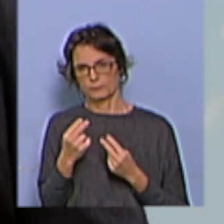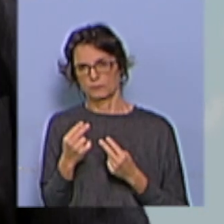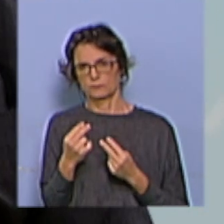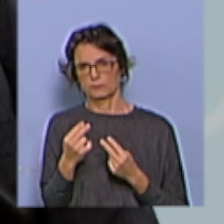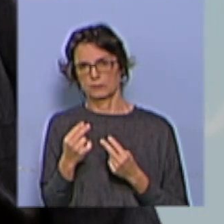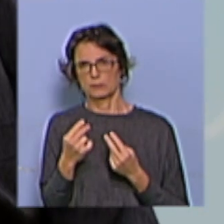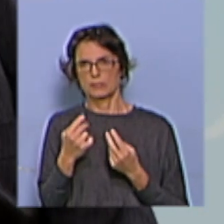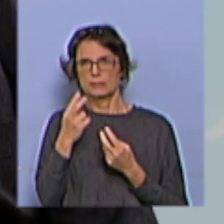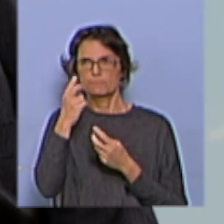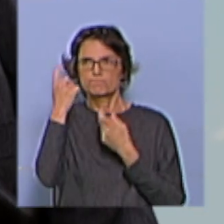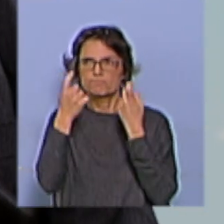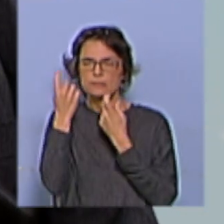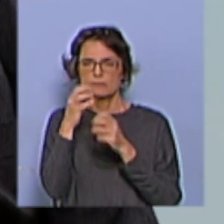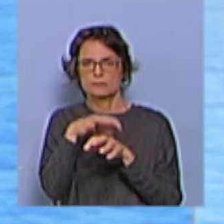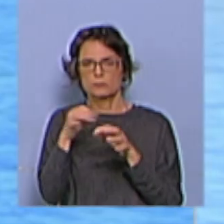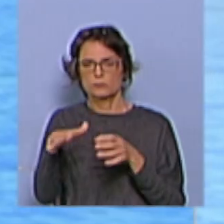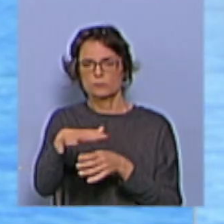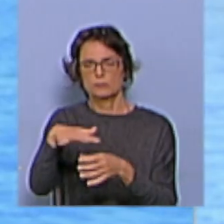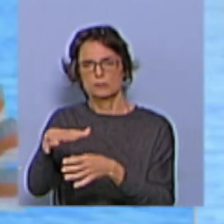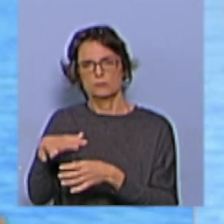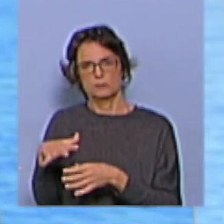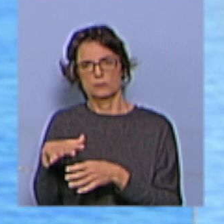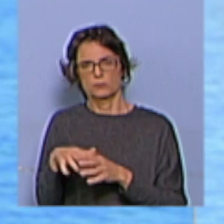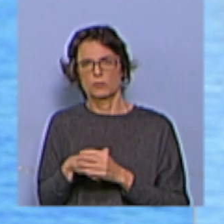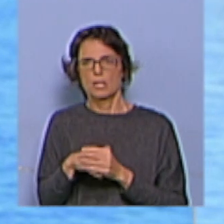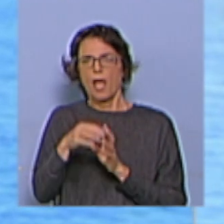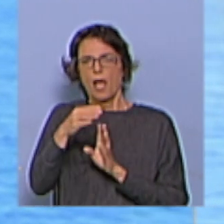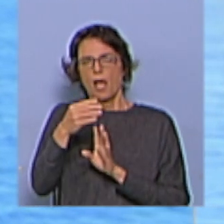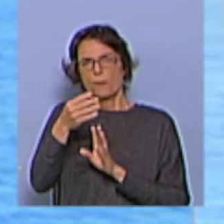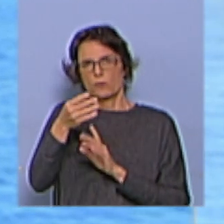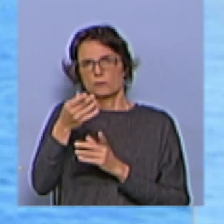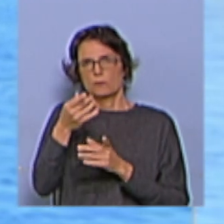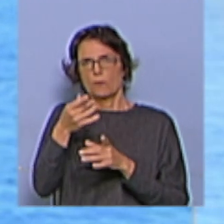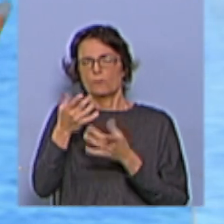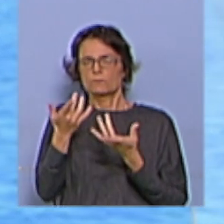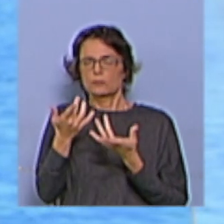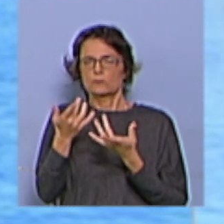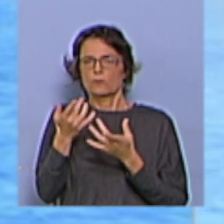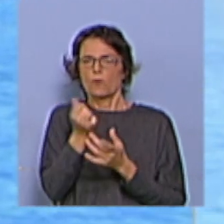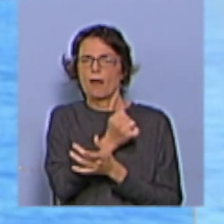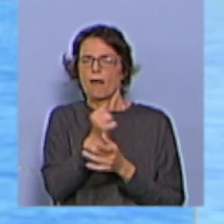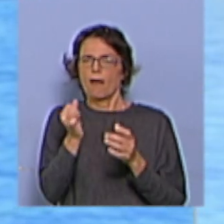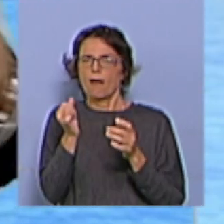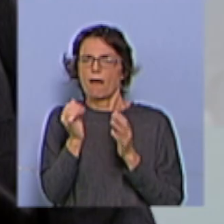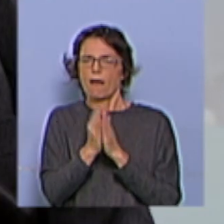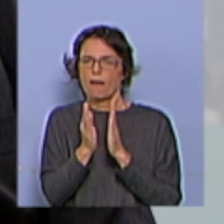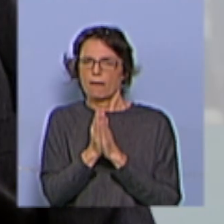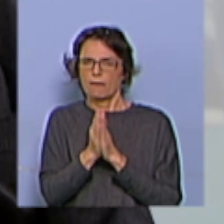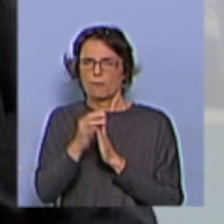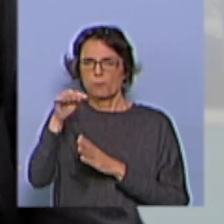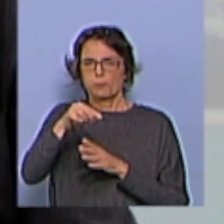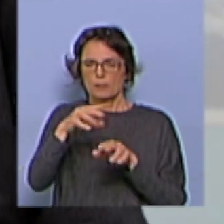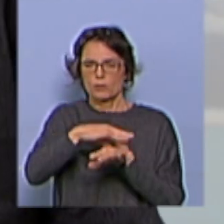capelanias hospitalares terão que tirar daqui alguma aprendizagem, fazer alguma reflexão sobre estes